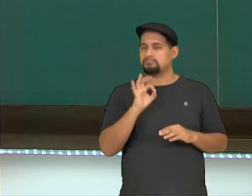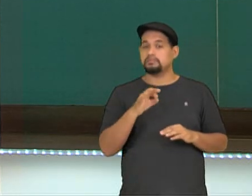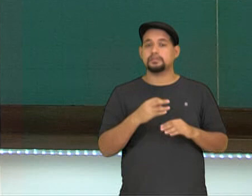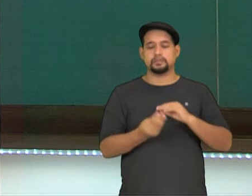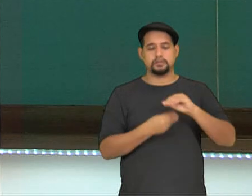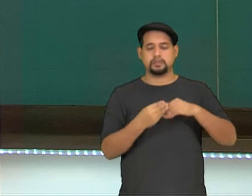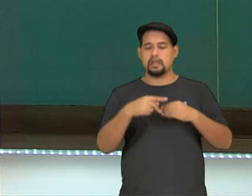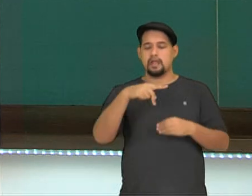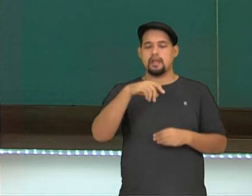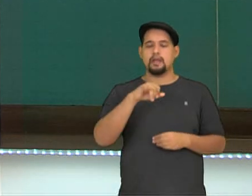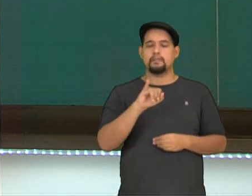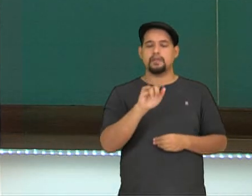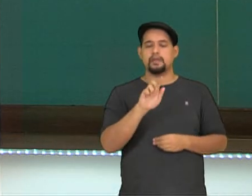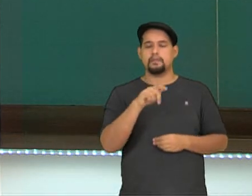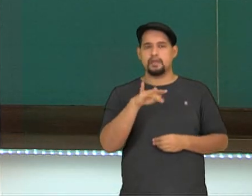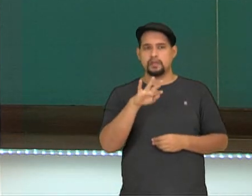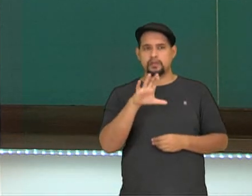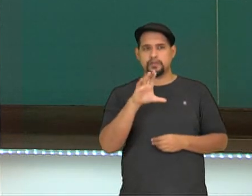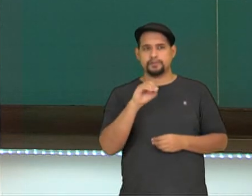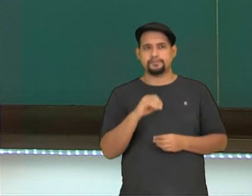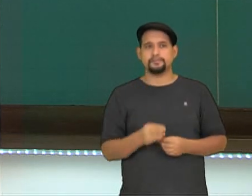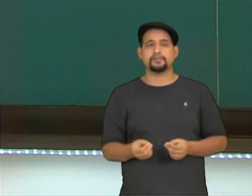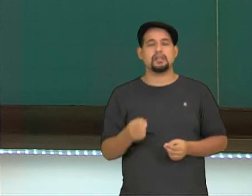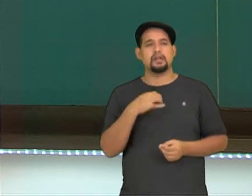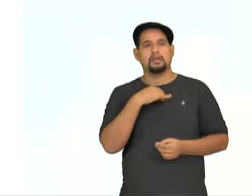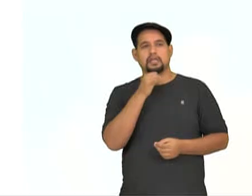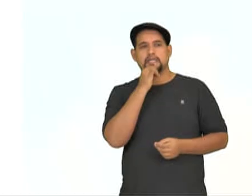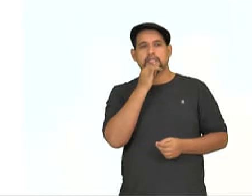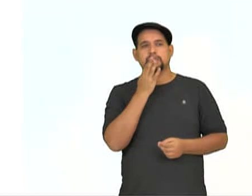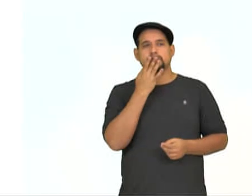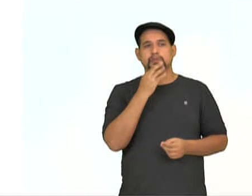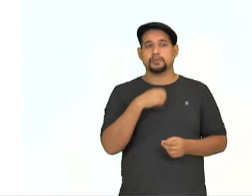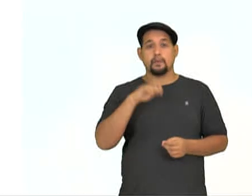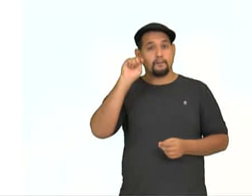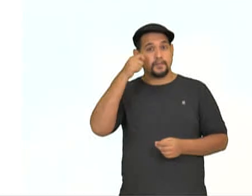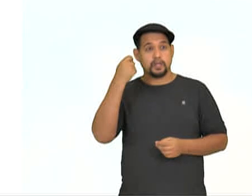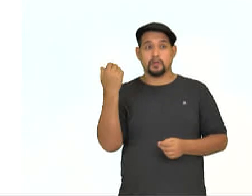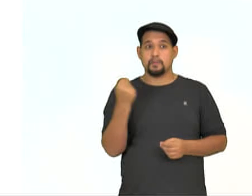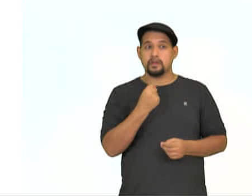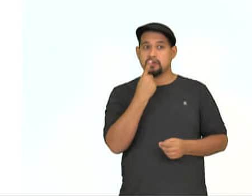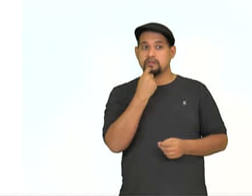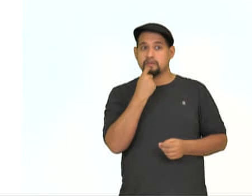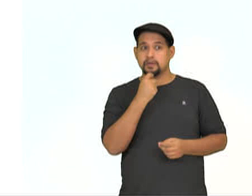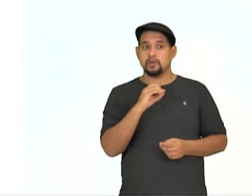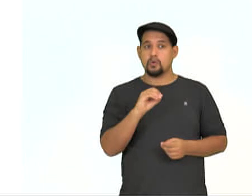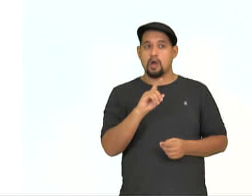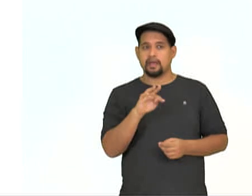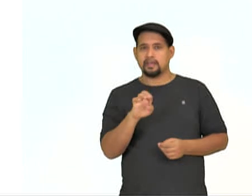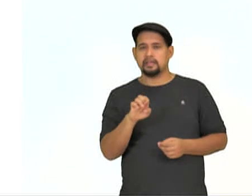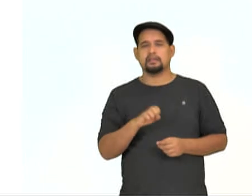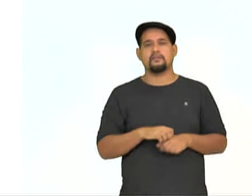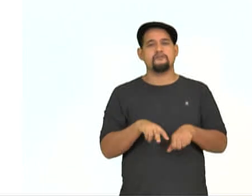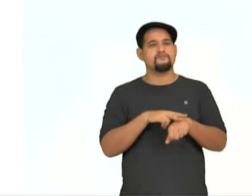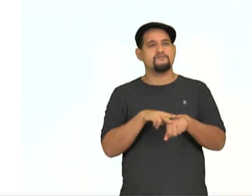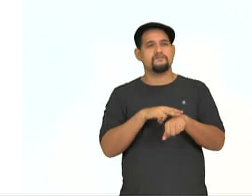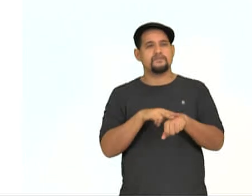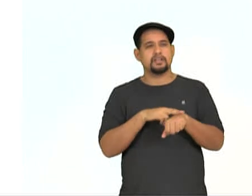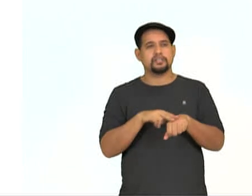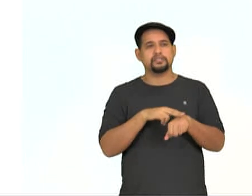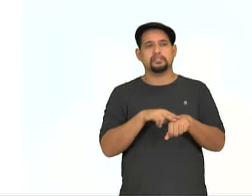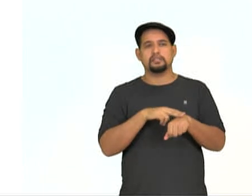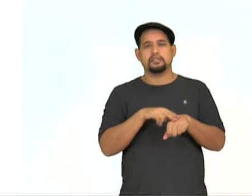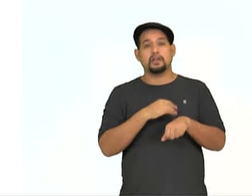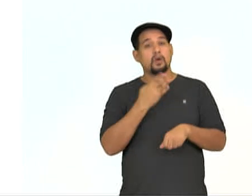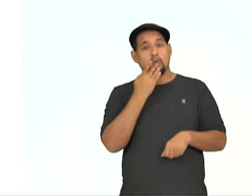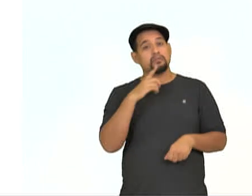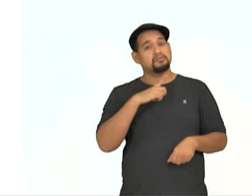cor pigmento. Então nessa época aqui, nós tínhamos que cores conhecidas? O preto, o branco, o vermelho, o ocre, o verde, que são cores que estavam no